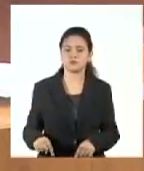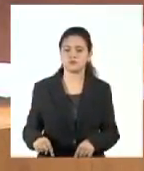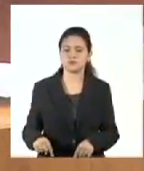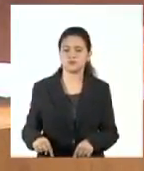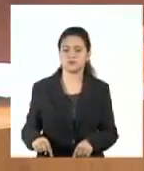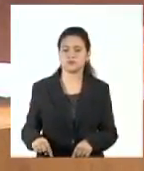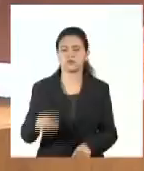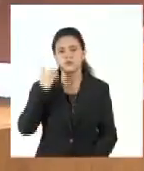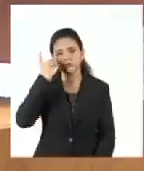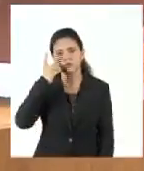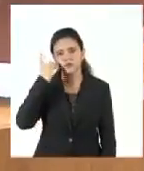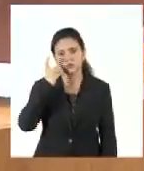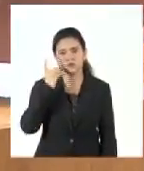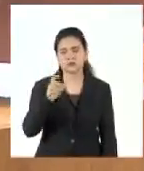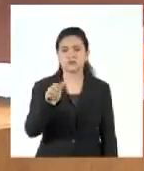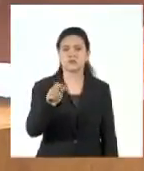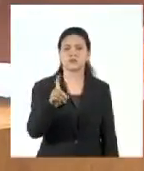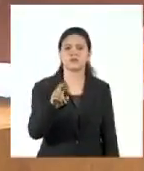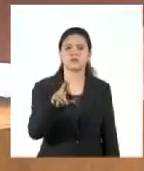do deputado Adriano